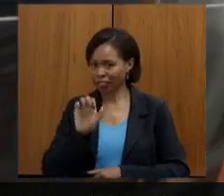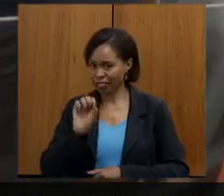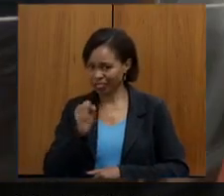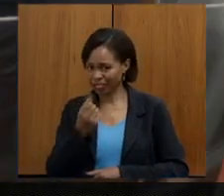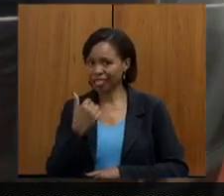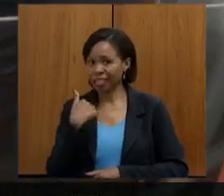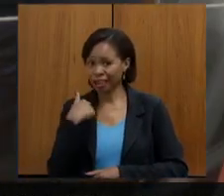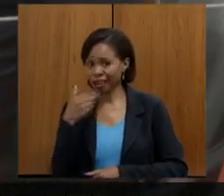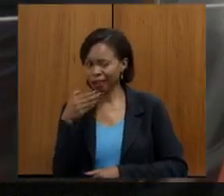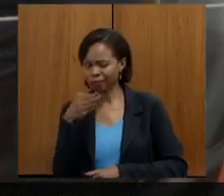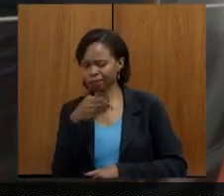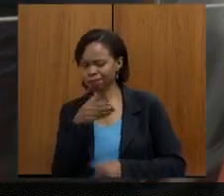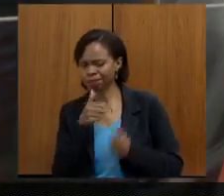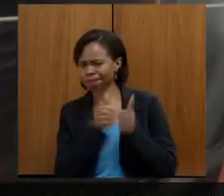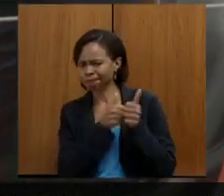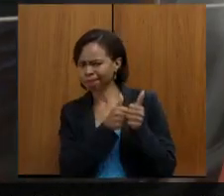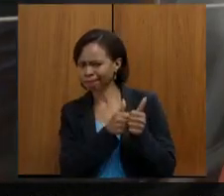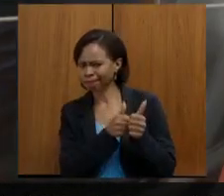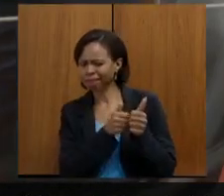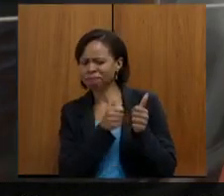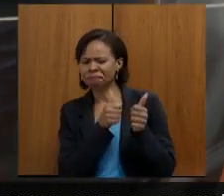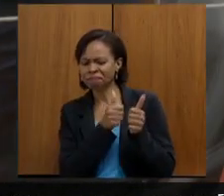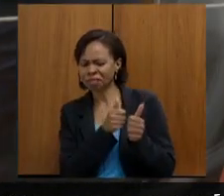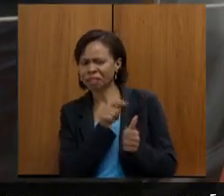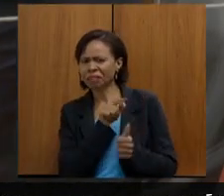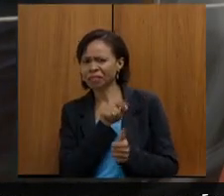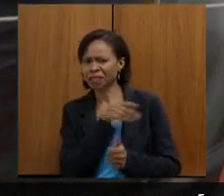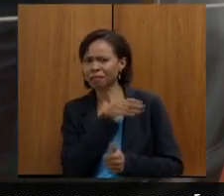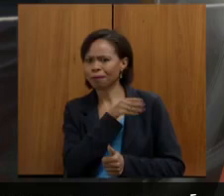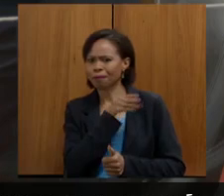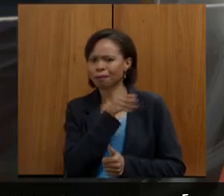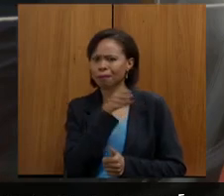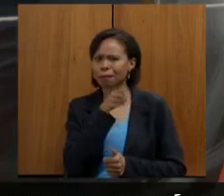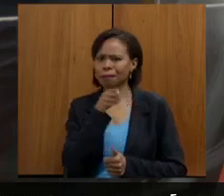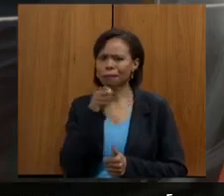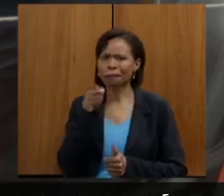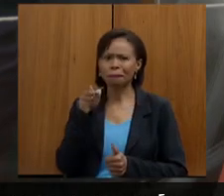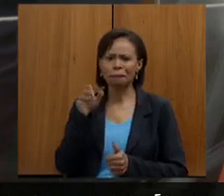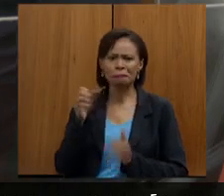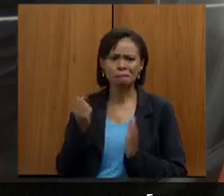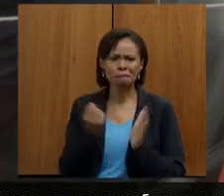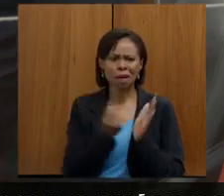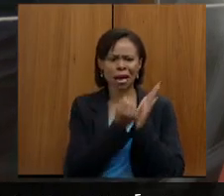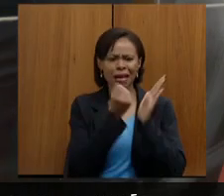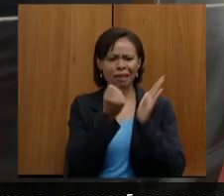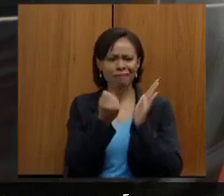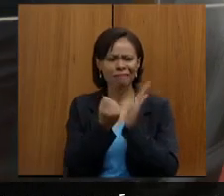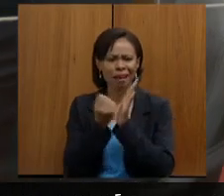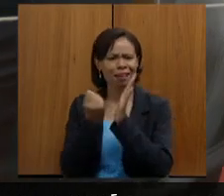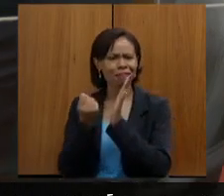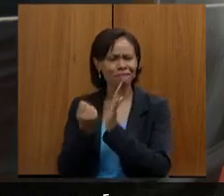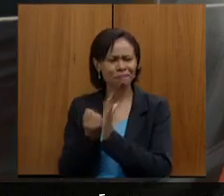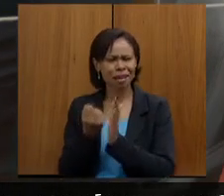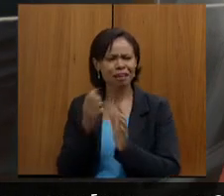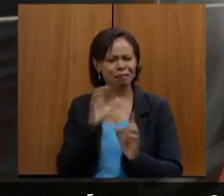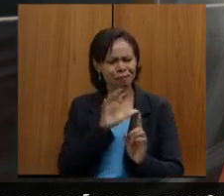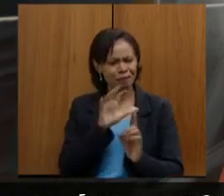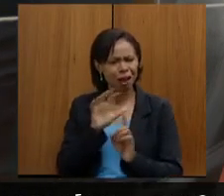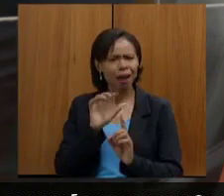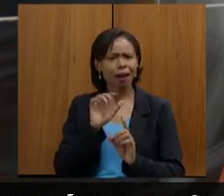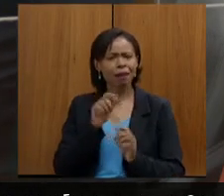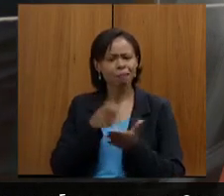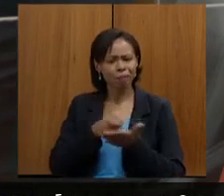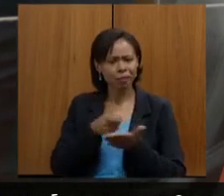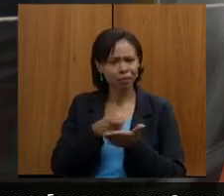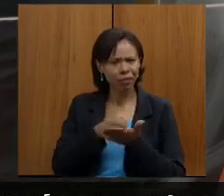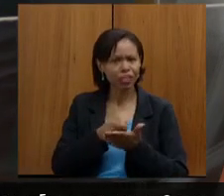E ontem só passa só deixa um Rastro né é cobrando da população